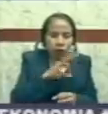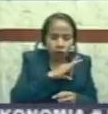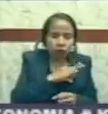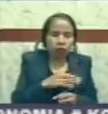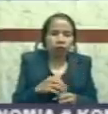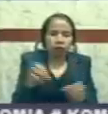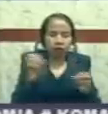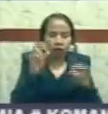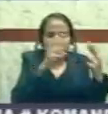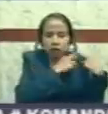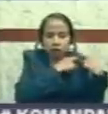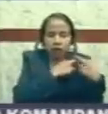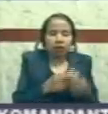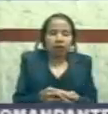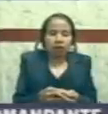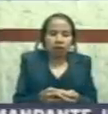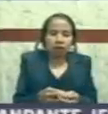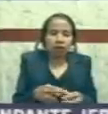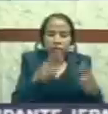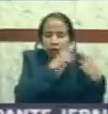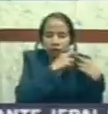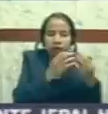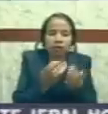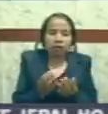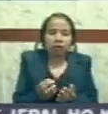Ninha. Não, foi a minha votos.